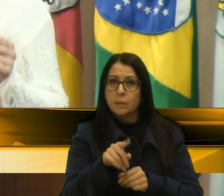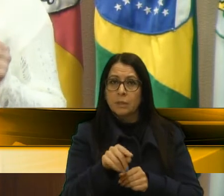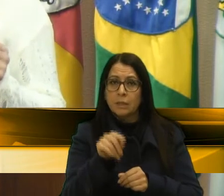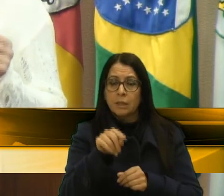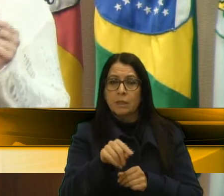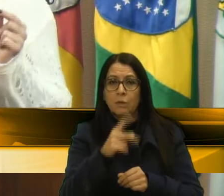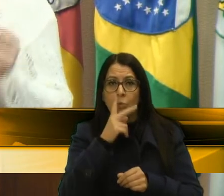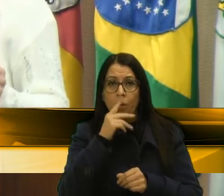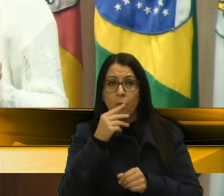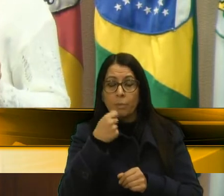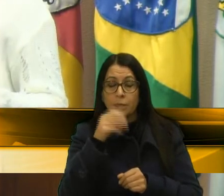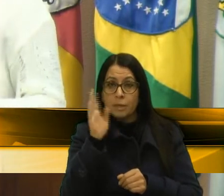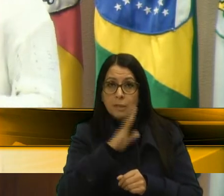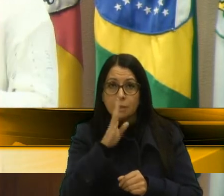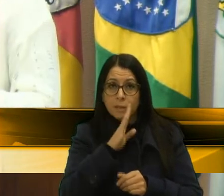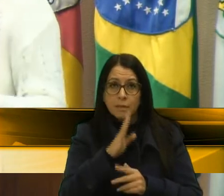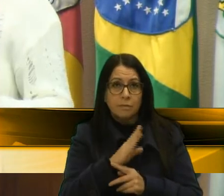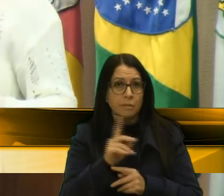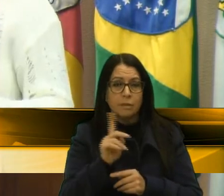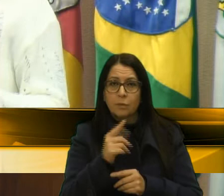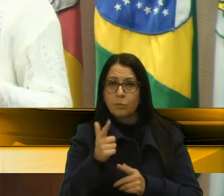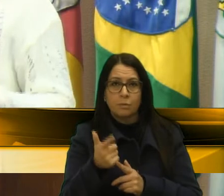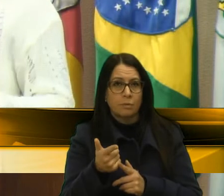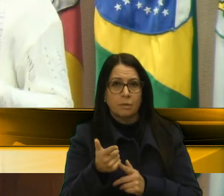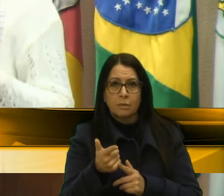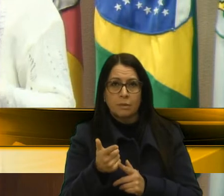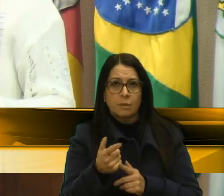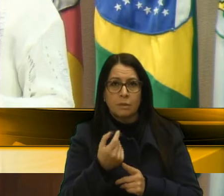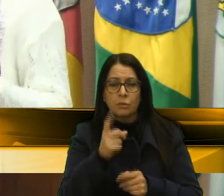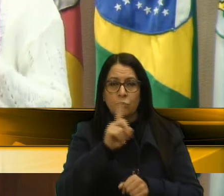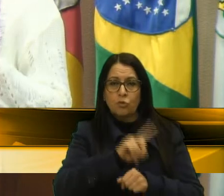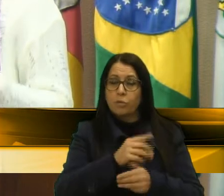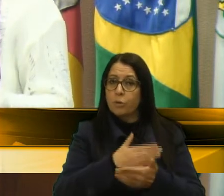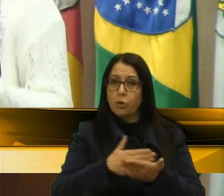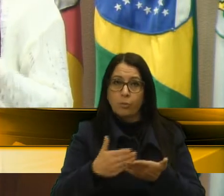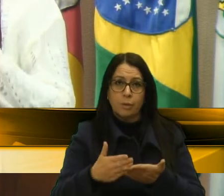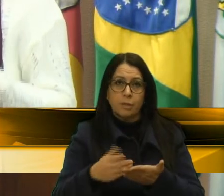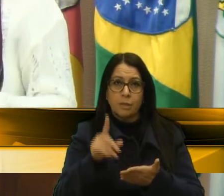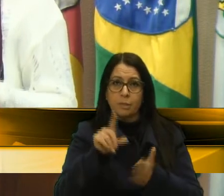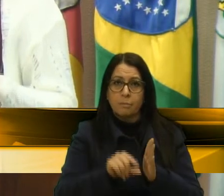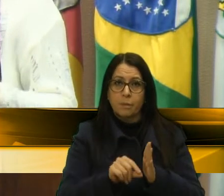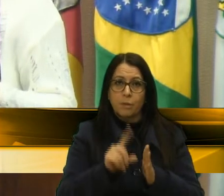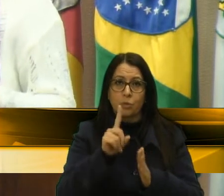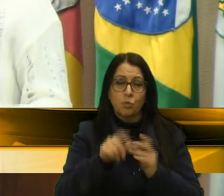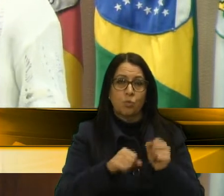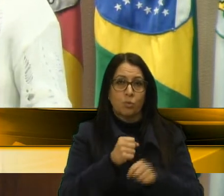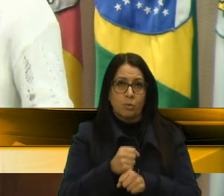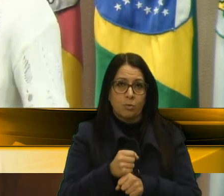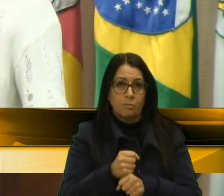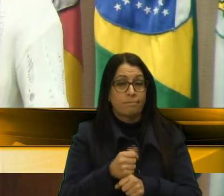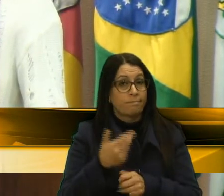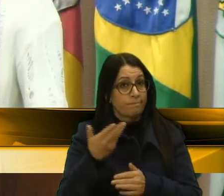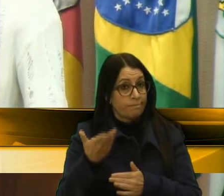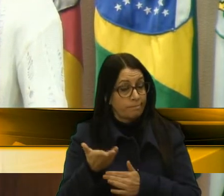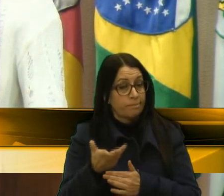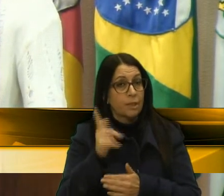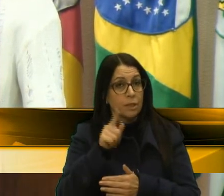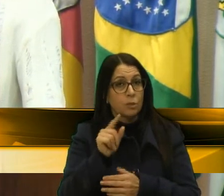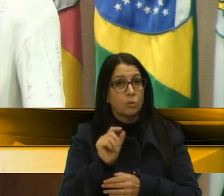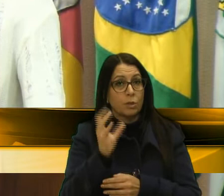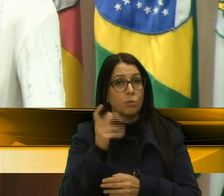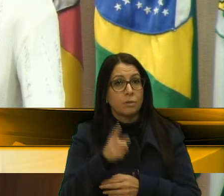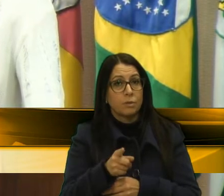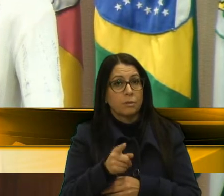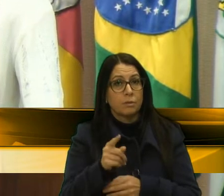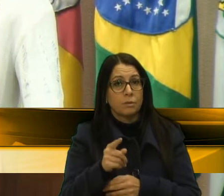que é emergencial, não tem data para iniciar em menos de um ano. Então, essa é a situação em que